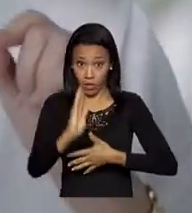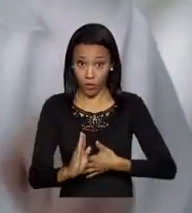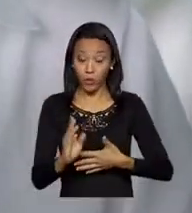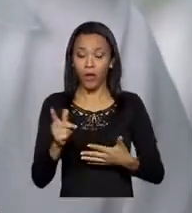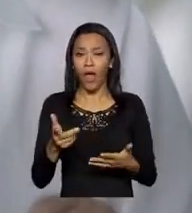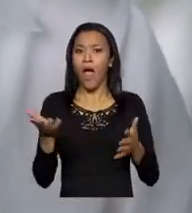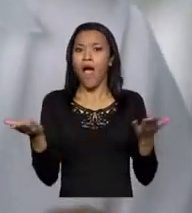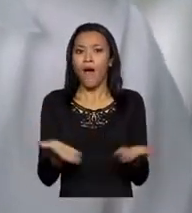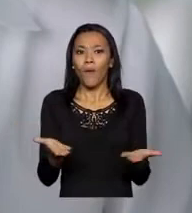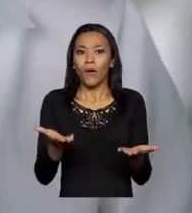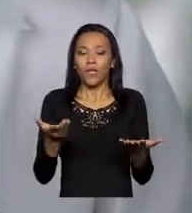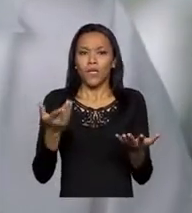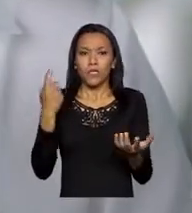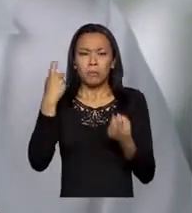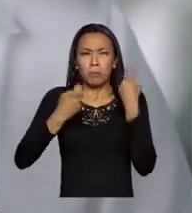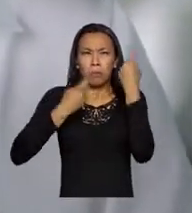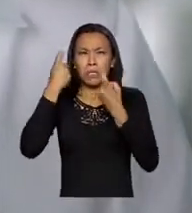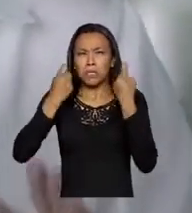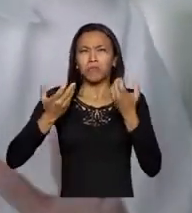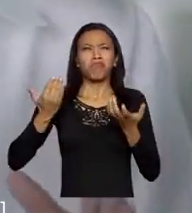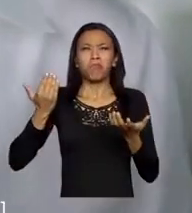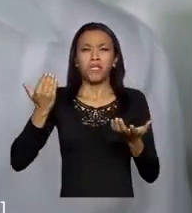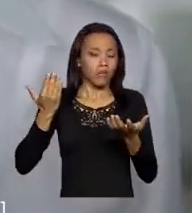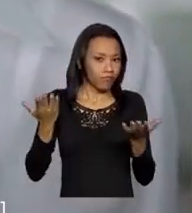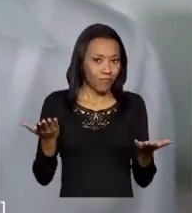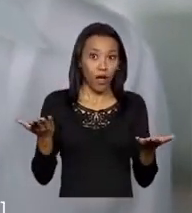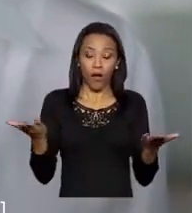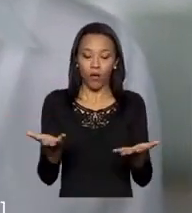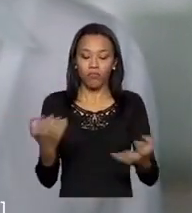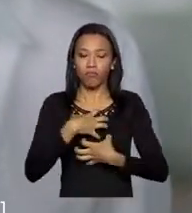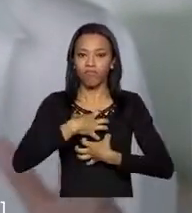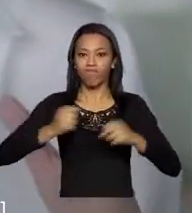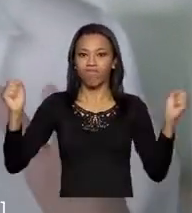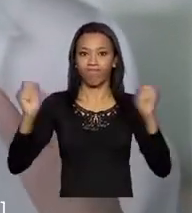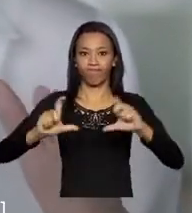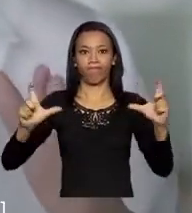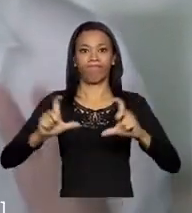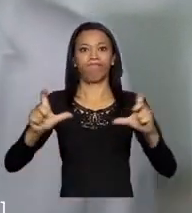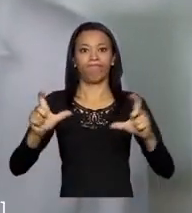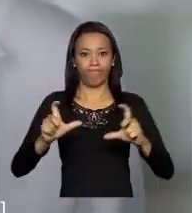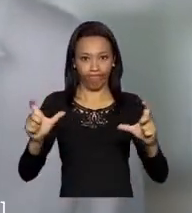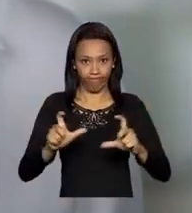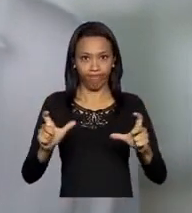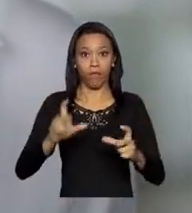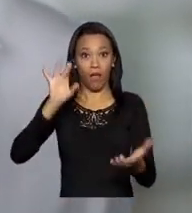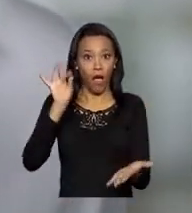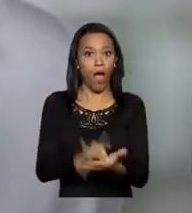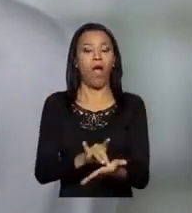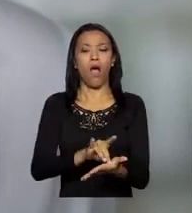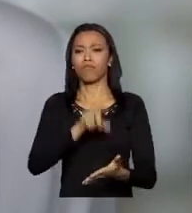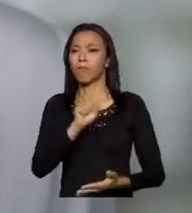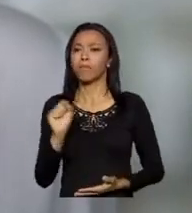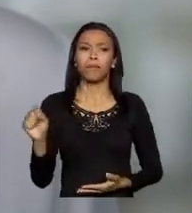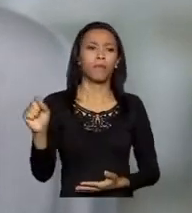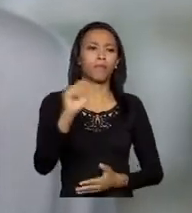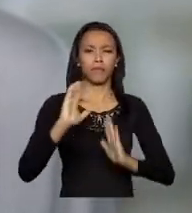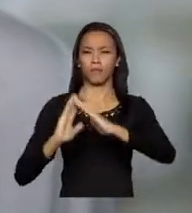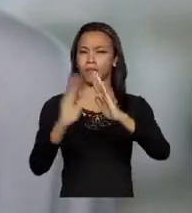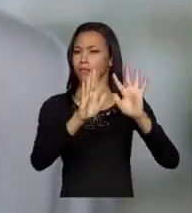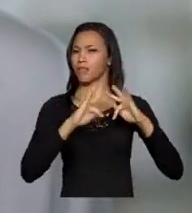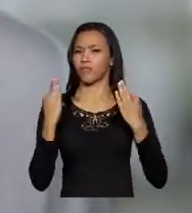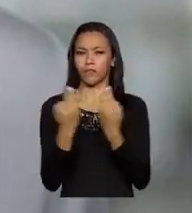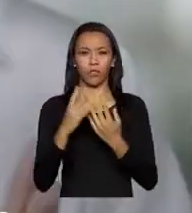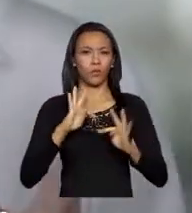deixou de ser um pesadelo distante para se transformar em ameaça real aos lares de